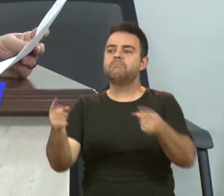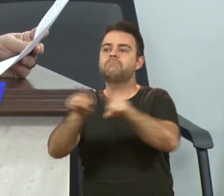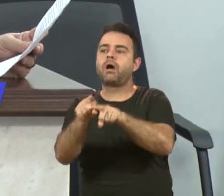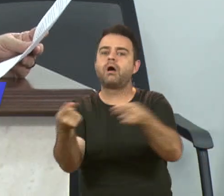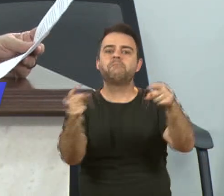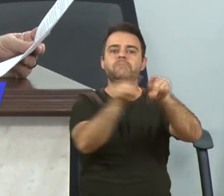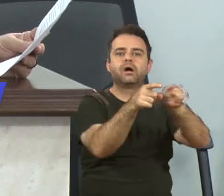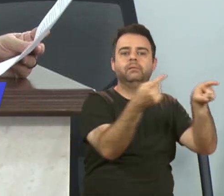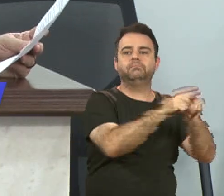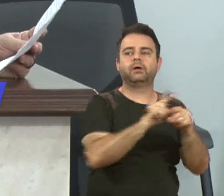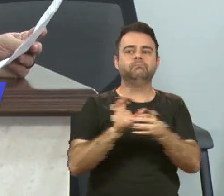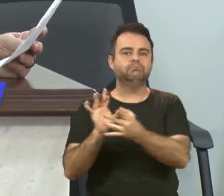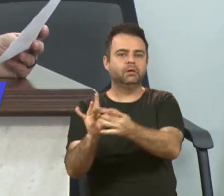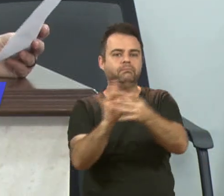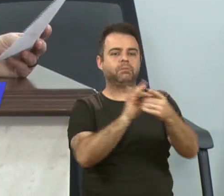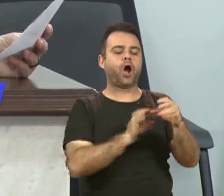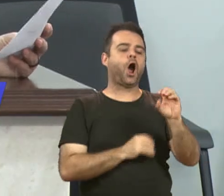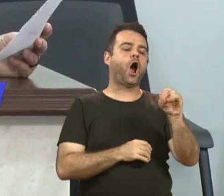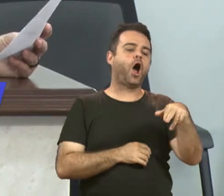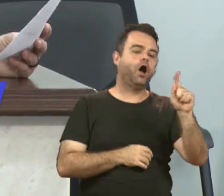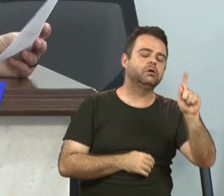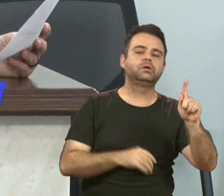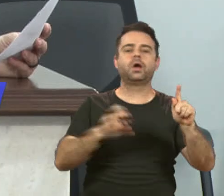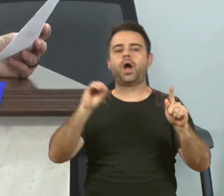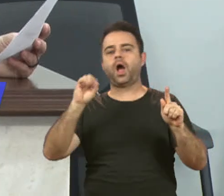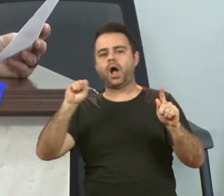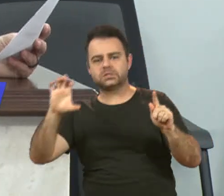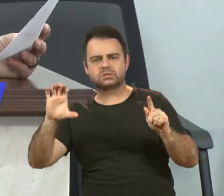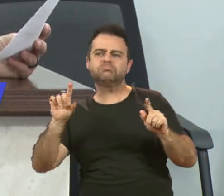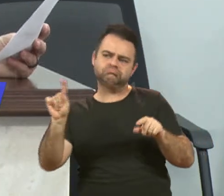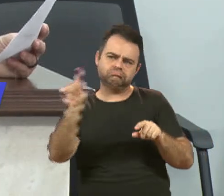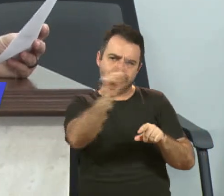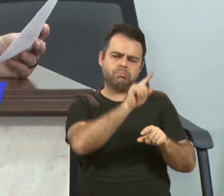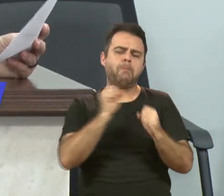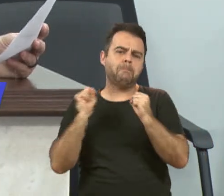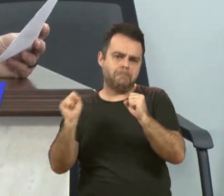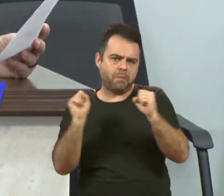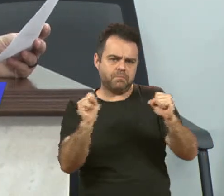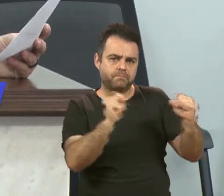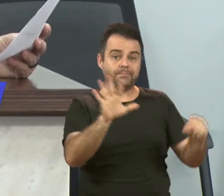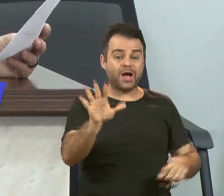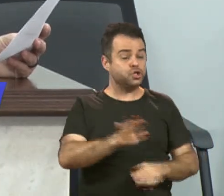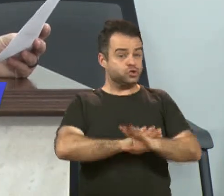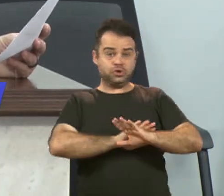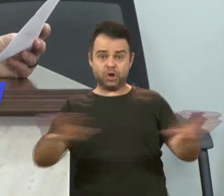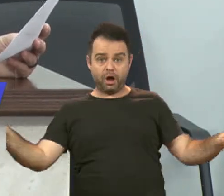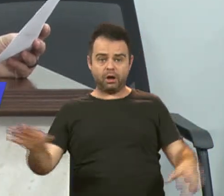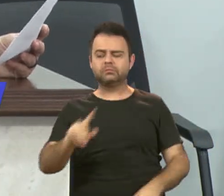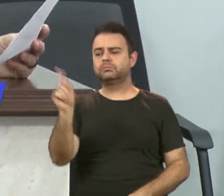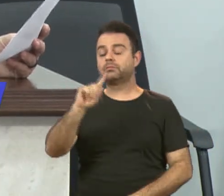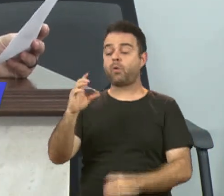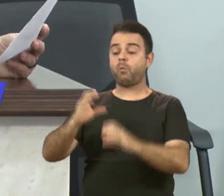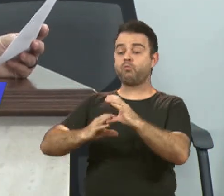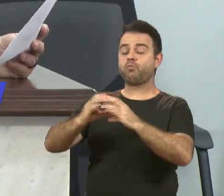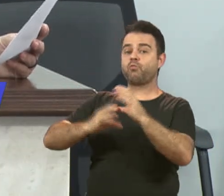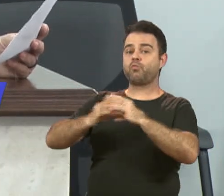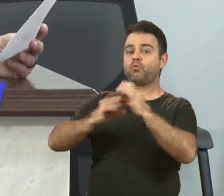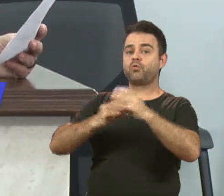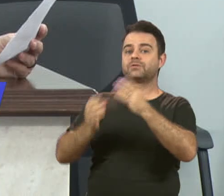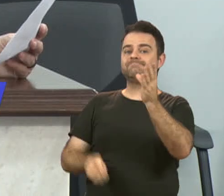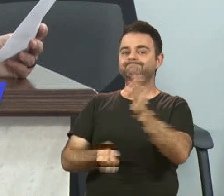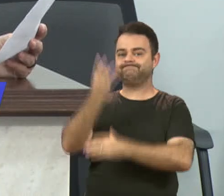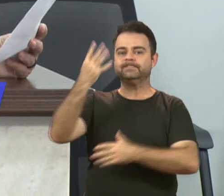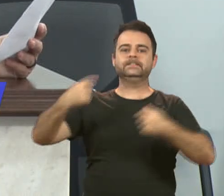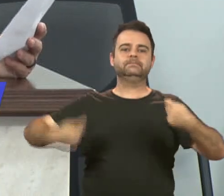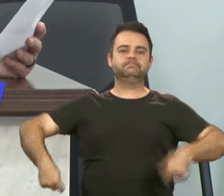ONGs e das organizações da sociedade civil. Mas não só. Há que se ter concurso público, pessoal.